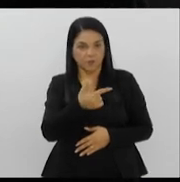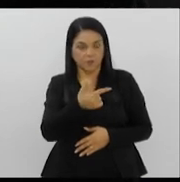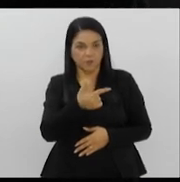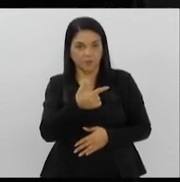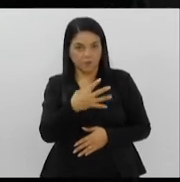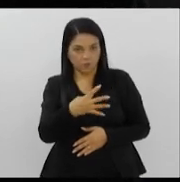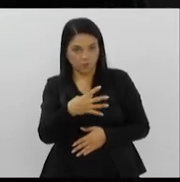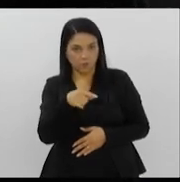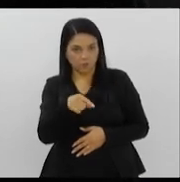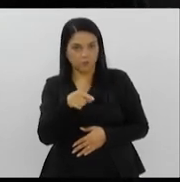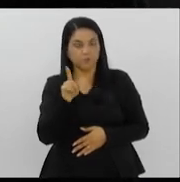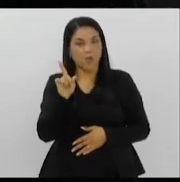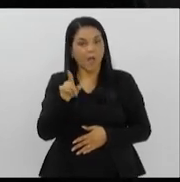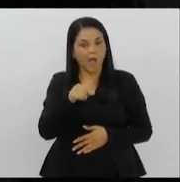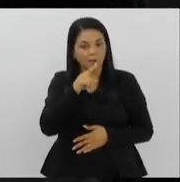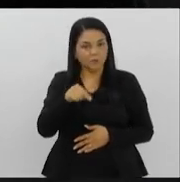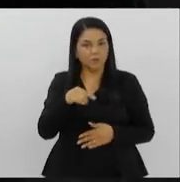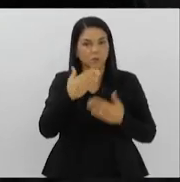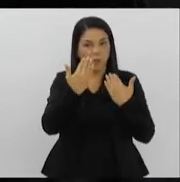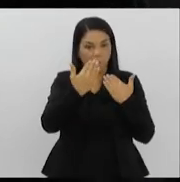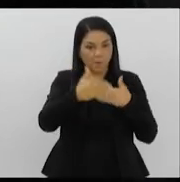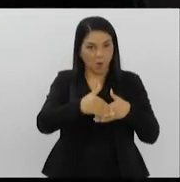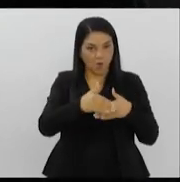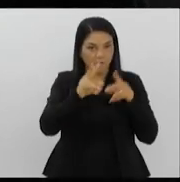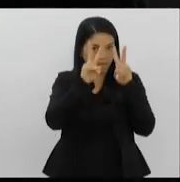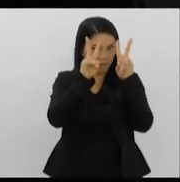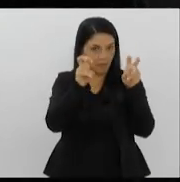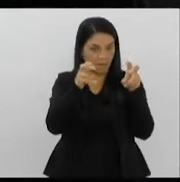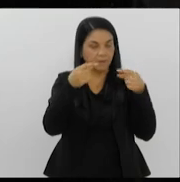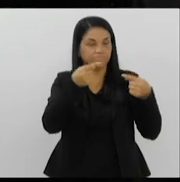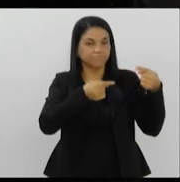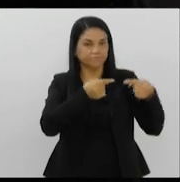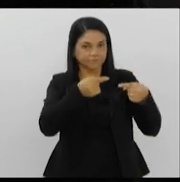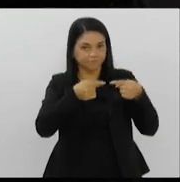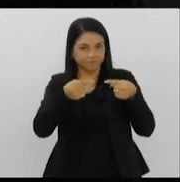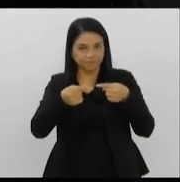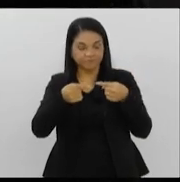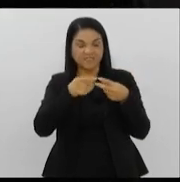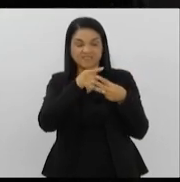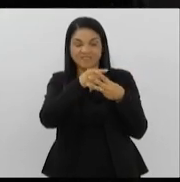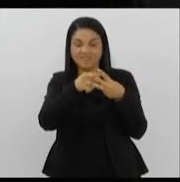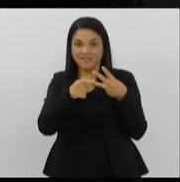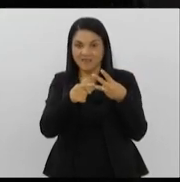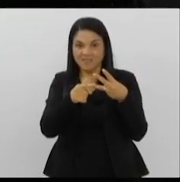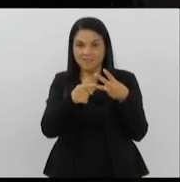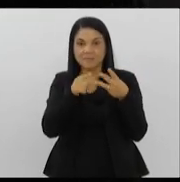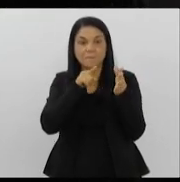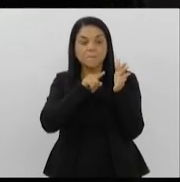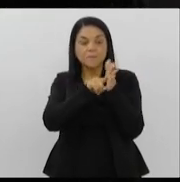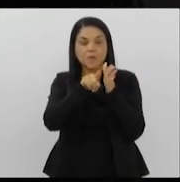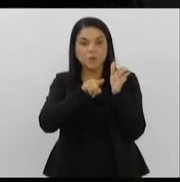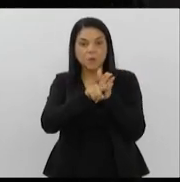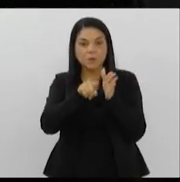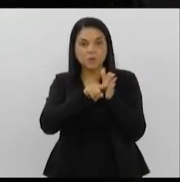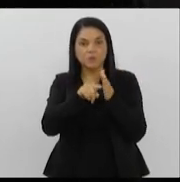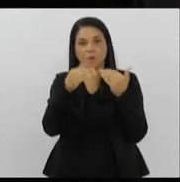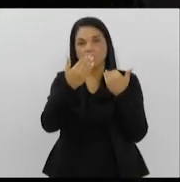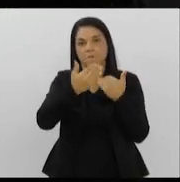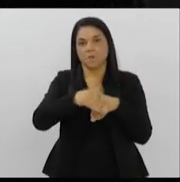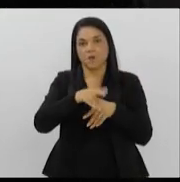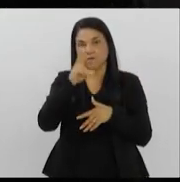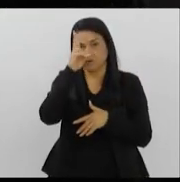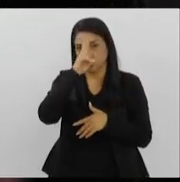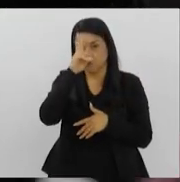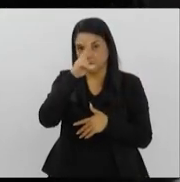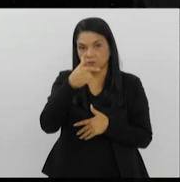da anulação das provas, anulação de três questões da prova de história, lá do concurso de